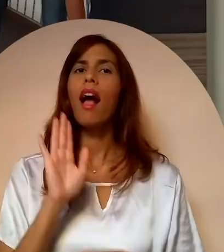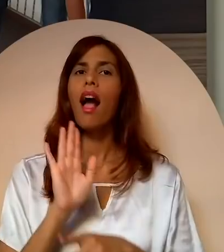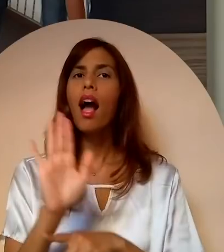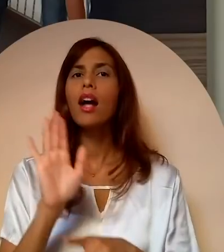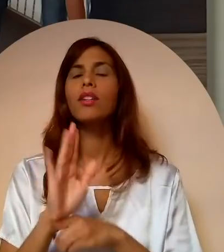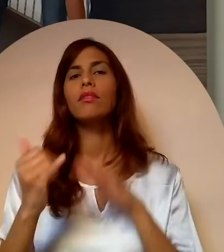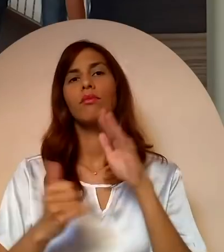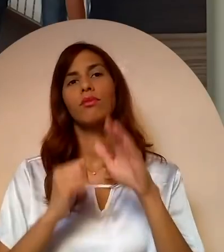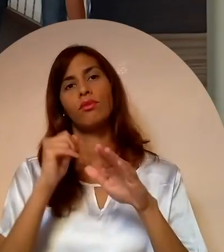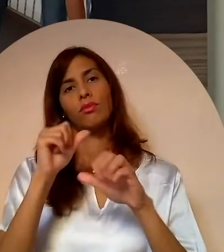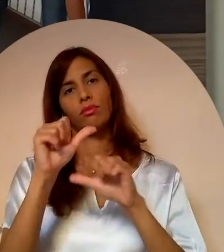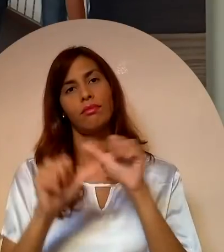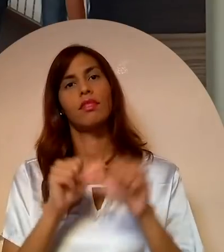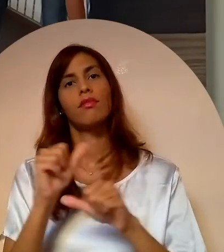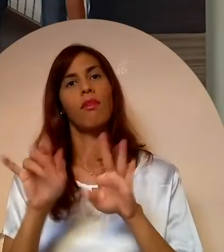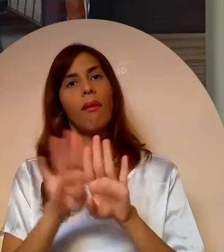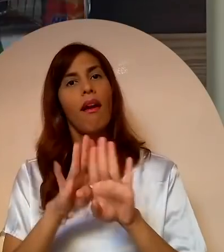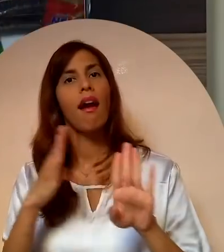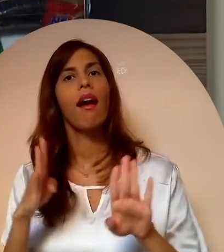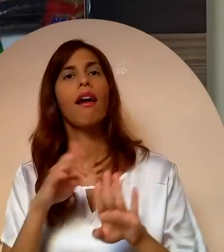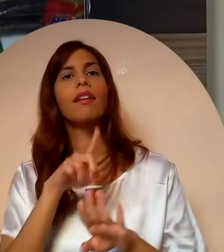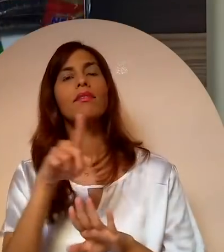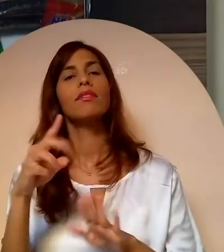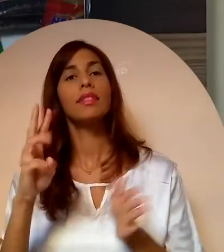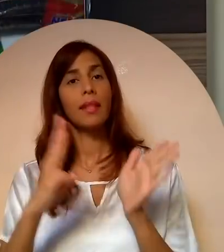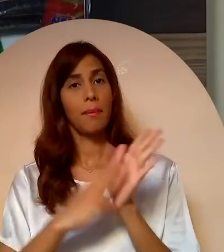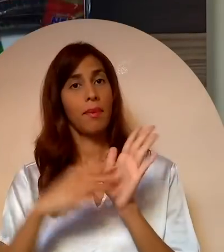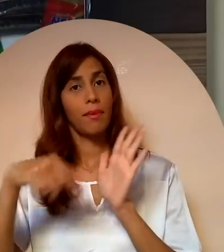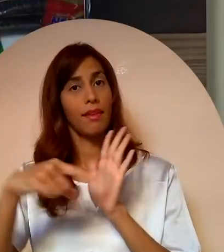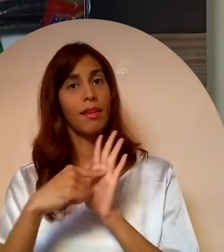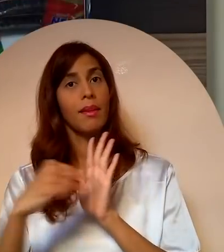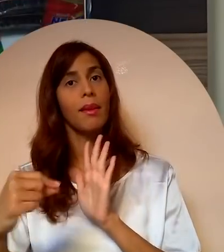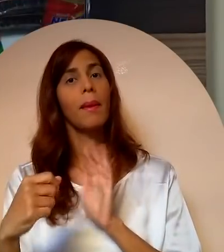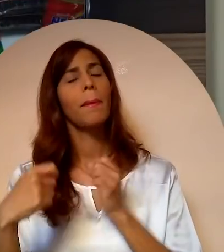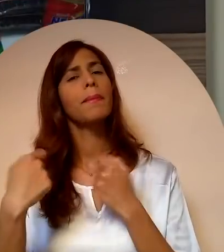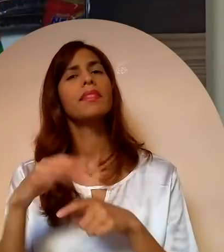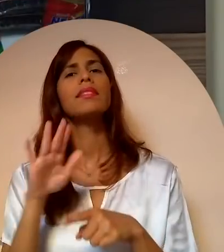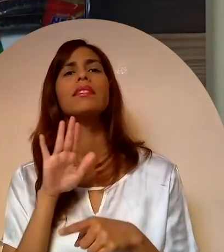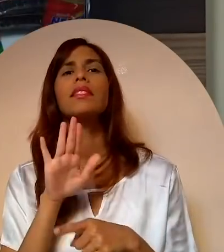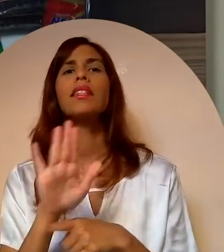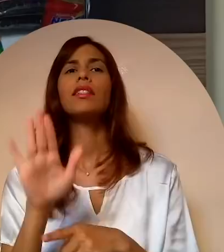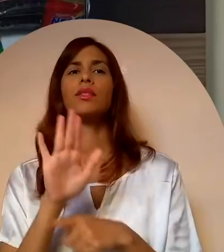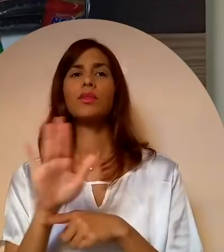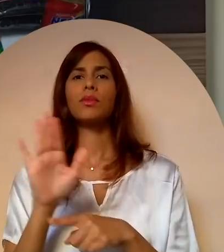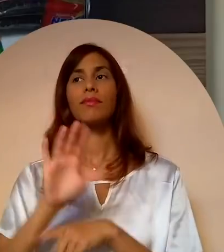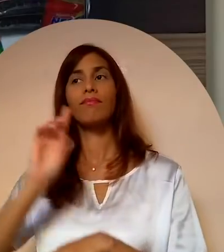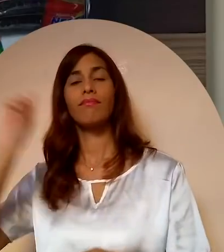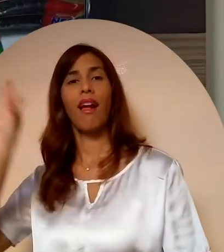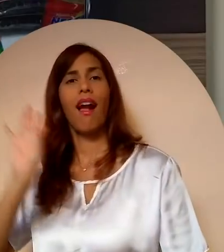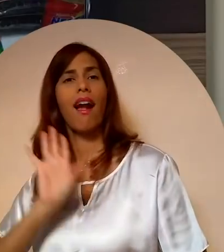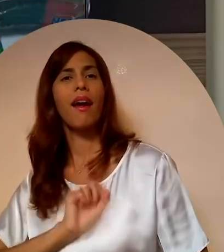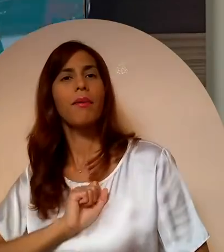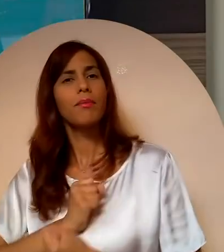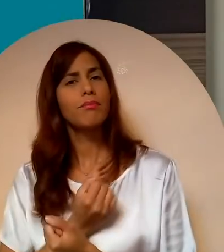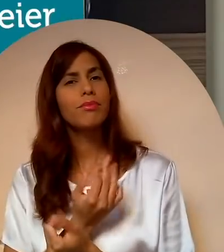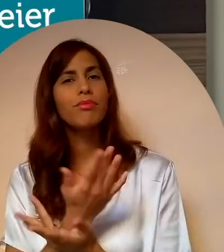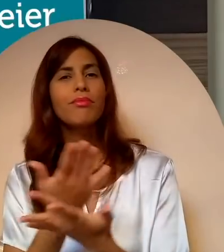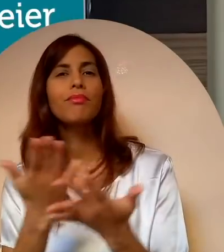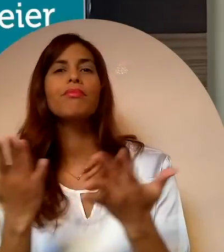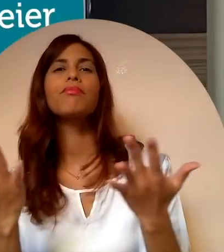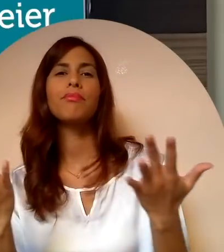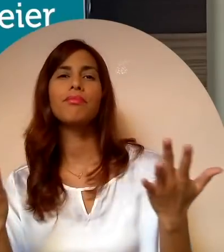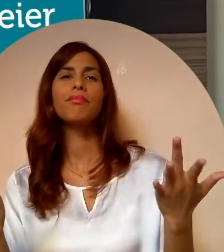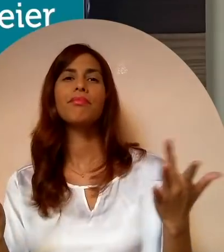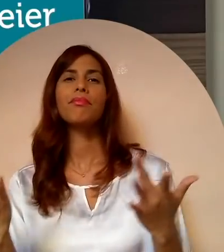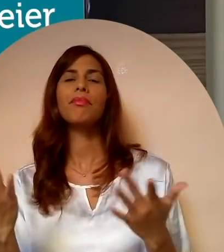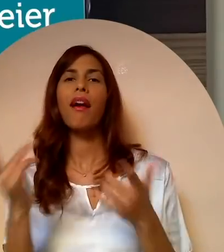para manter esse trabalho todo funcionando, o IT precisa de você, membro da IBMEA. Contribua e faça com que a compaixão de